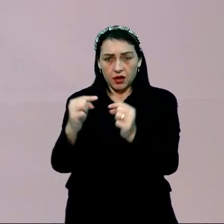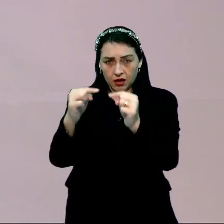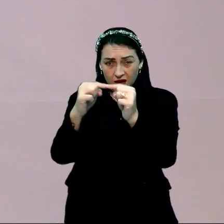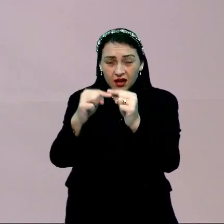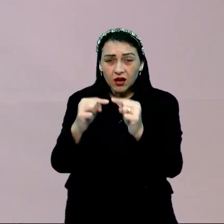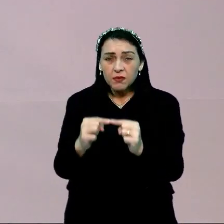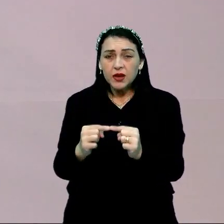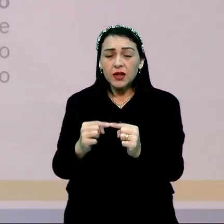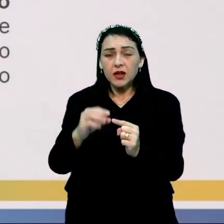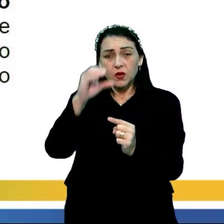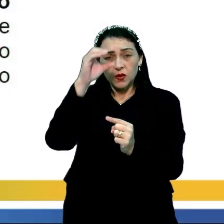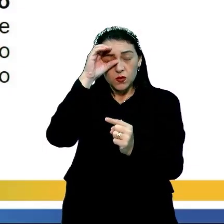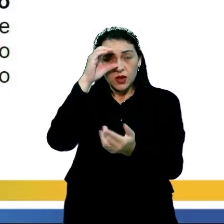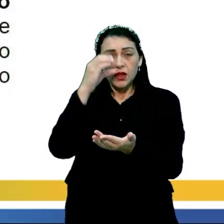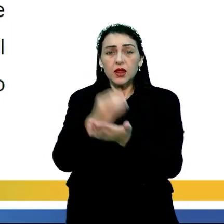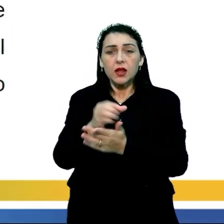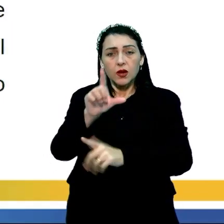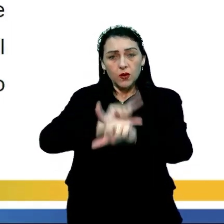que eu selecionei?